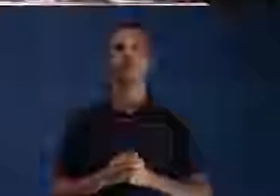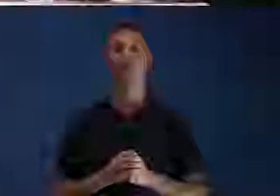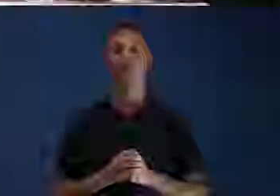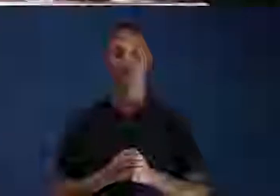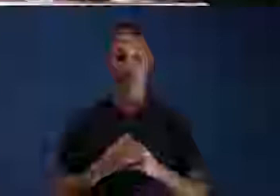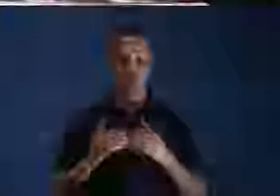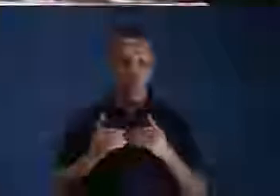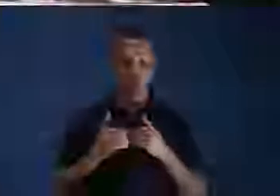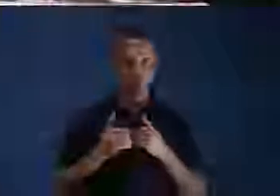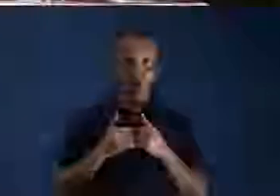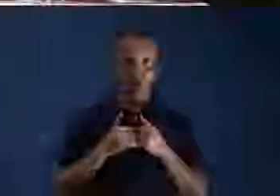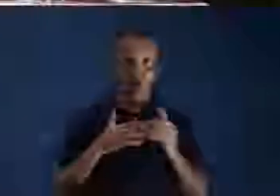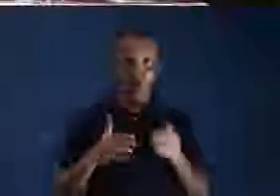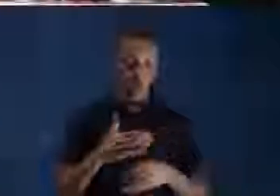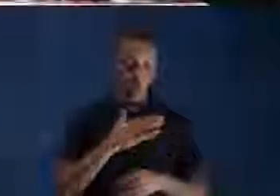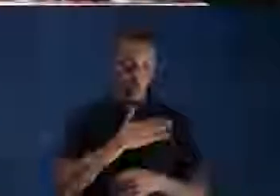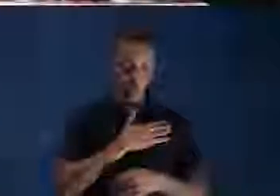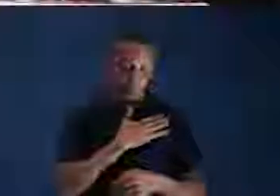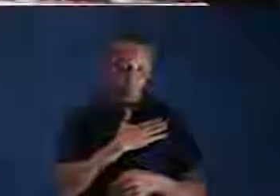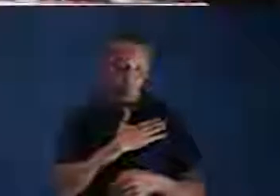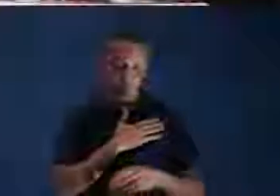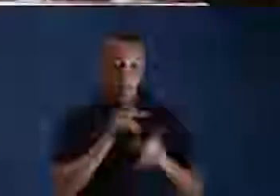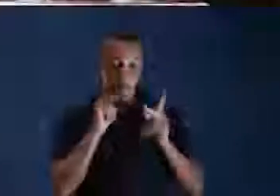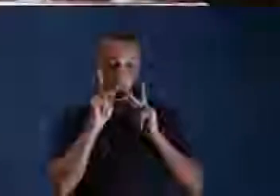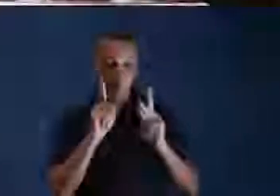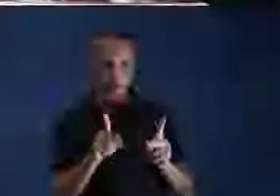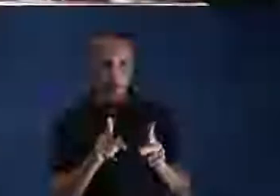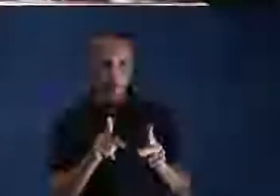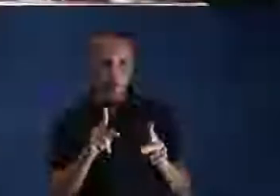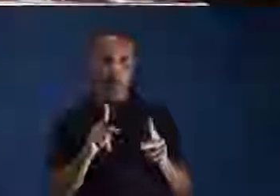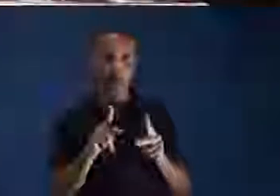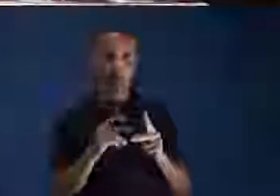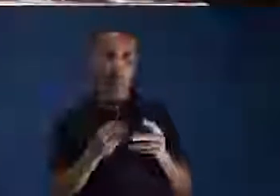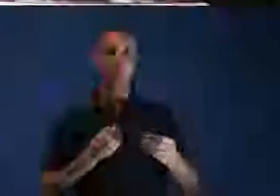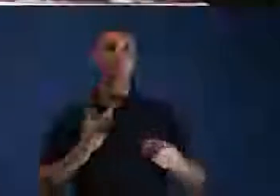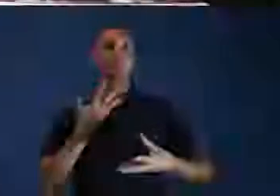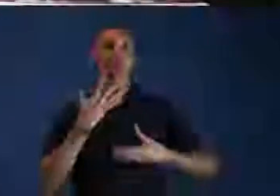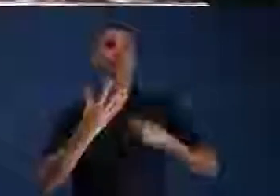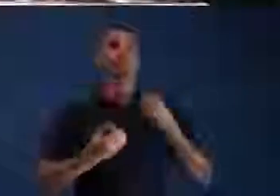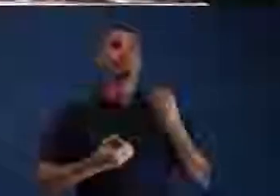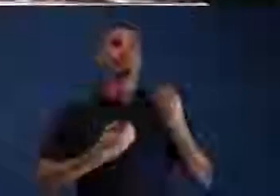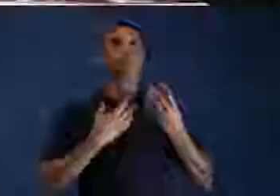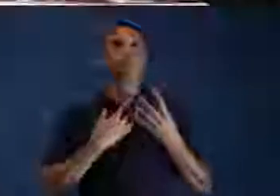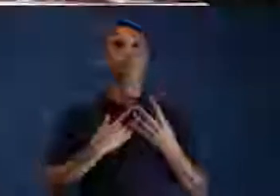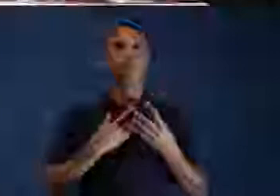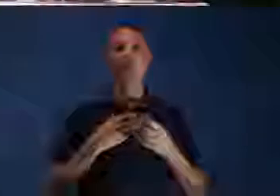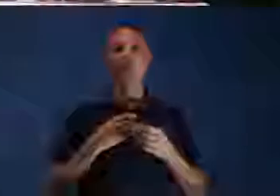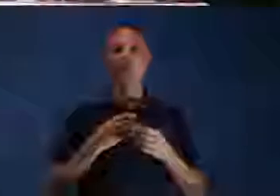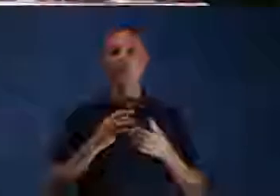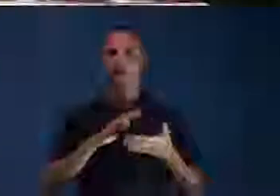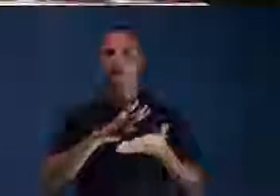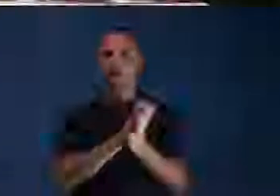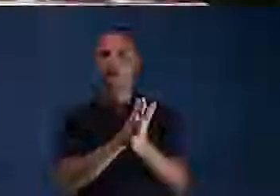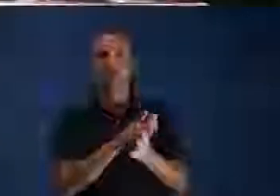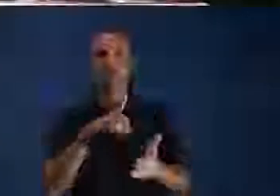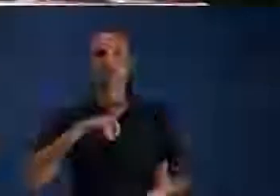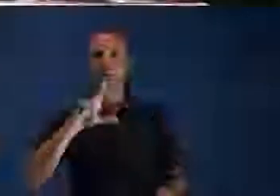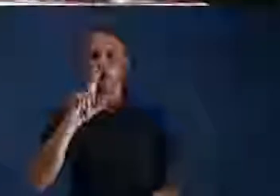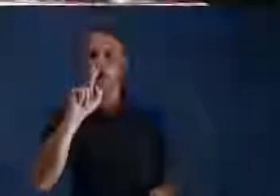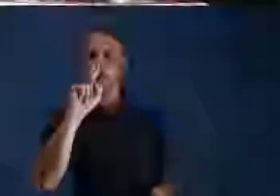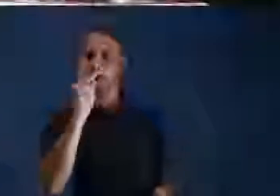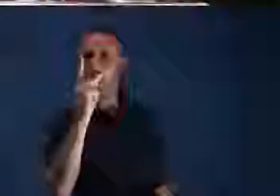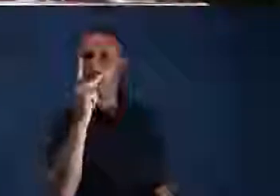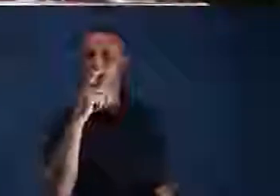Desde o início, o coração da alma da Akashic Books tem sido as sombrias, provocativas e bem escritas histórias